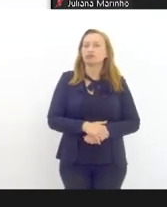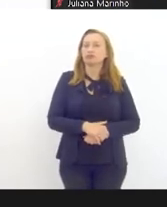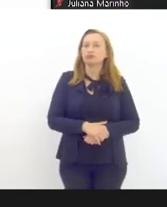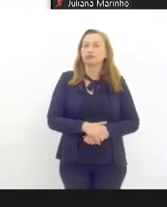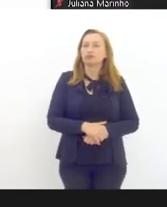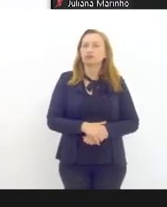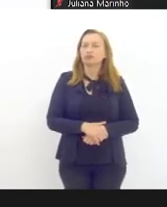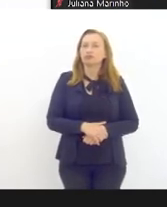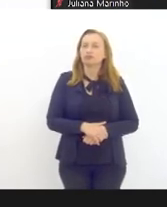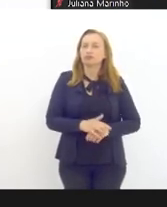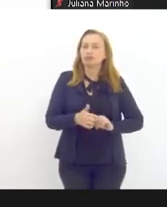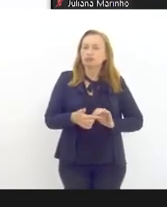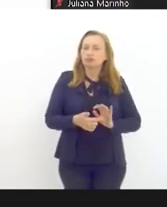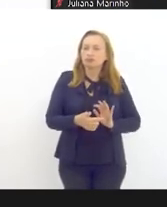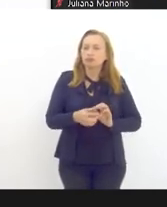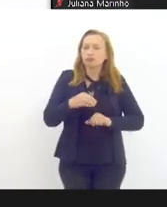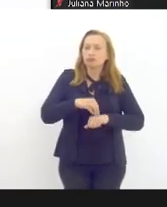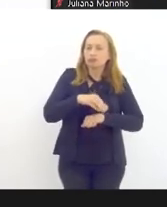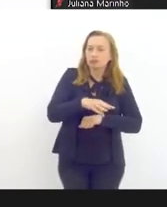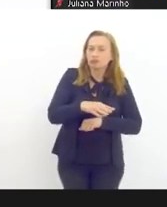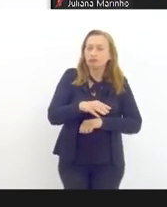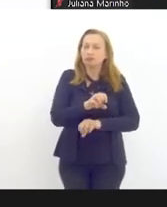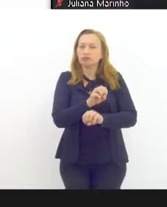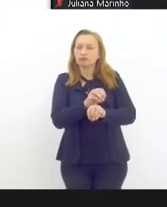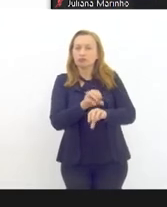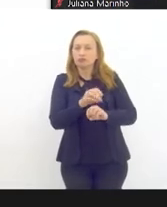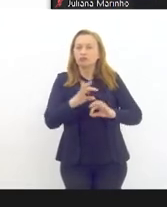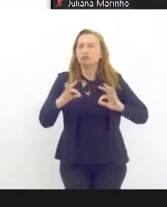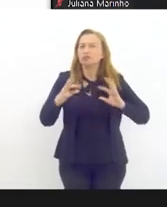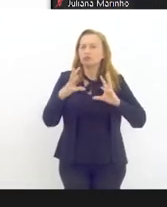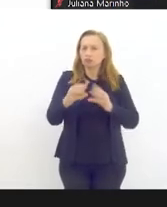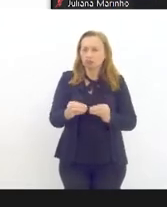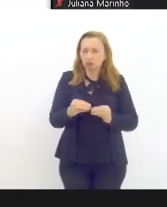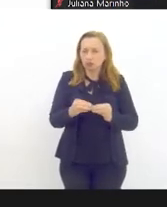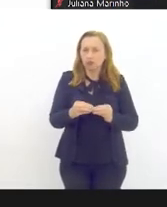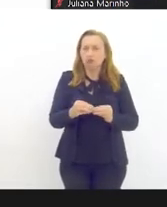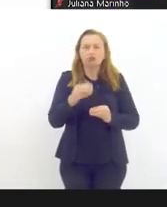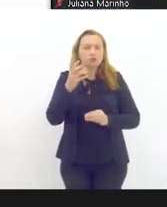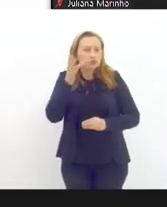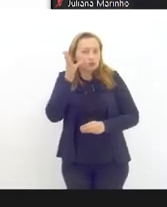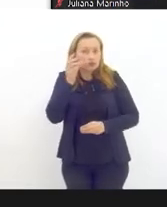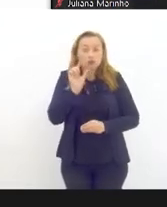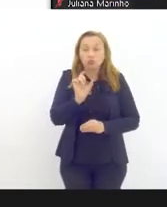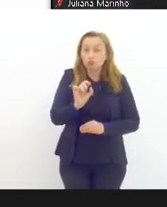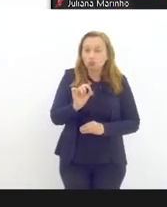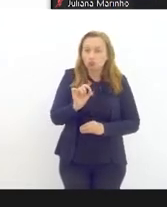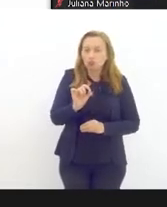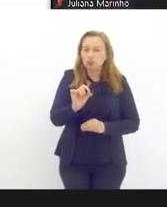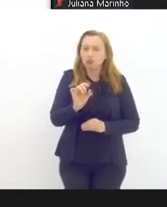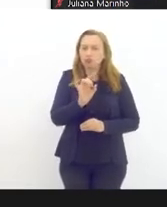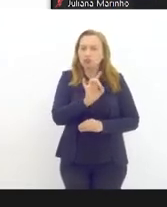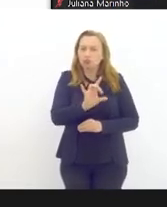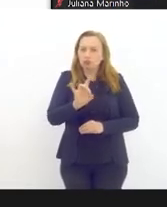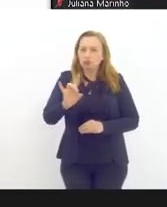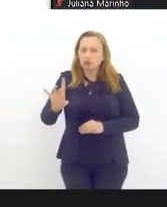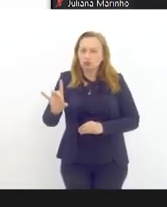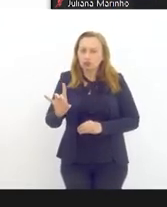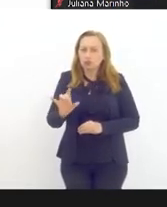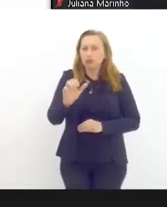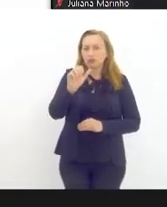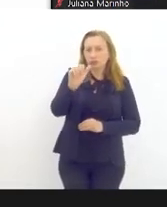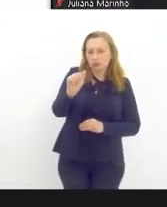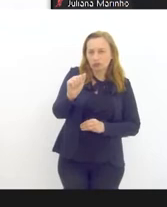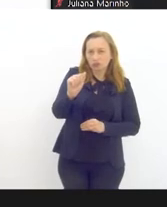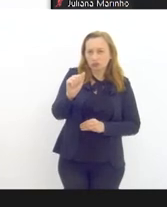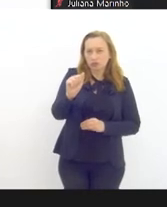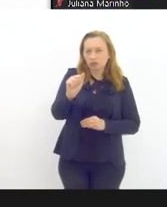Que seria o indicador educacional. Tudo isso aqui, e aqui só é interessante o seguinte, cada alfa, ou seja, cada azinho ali, é